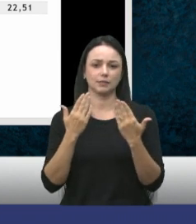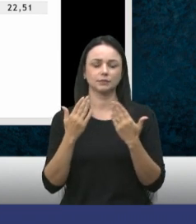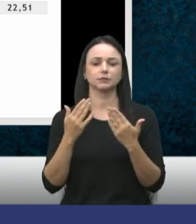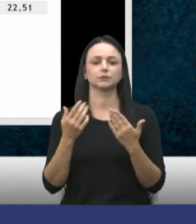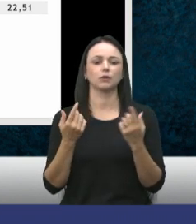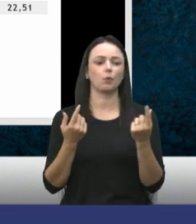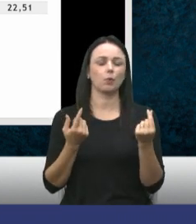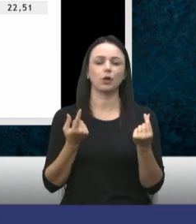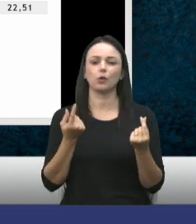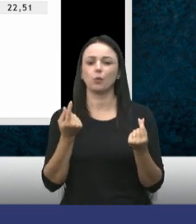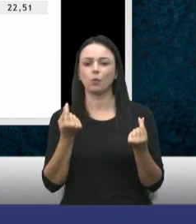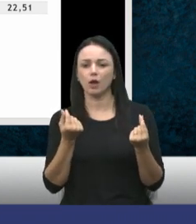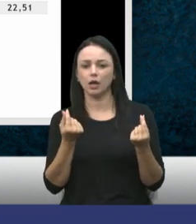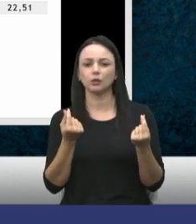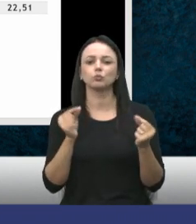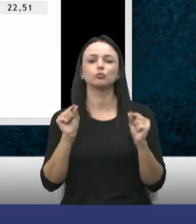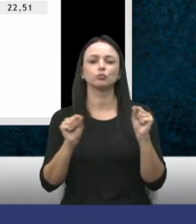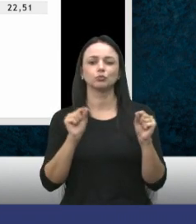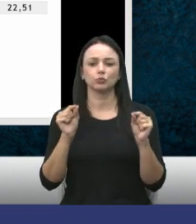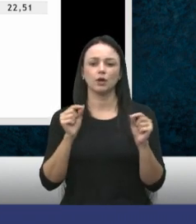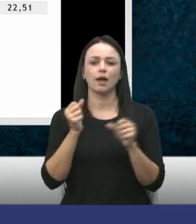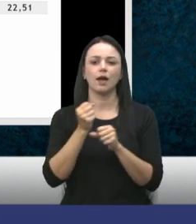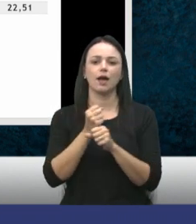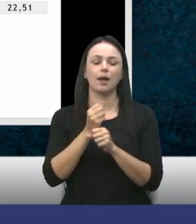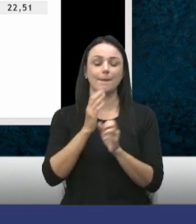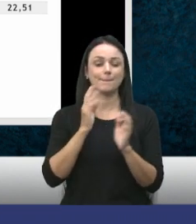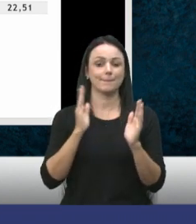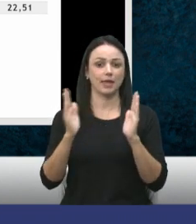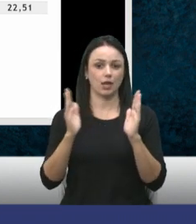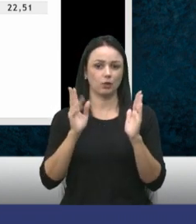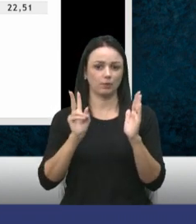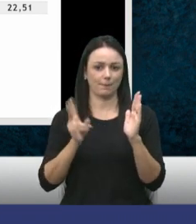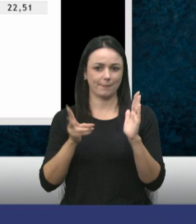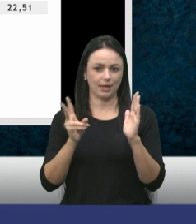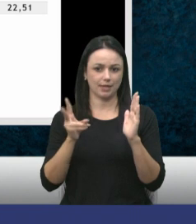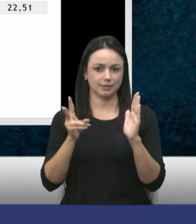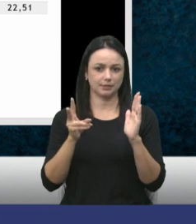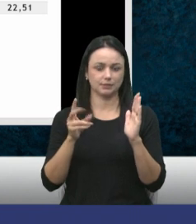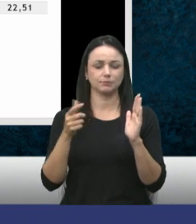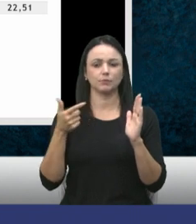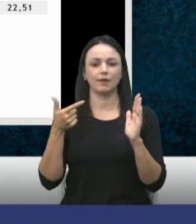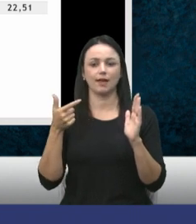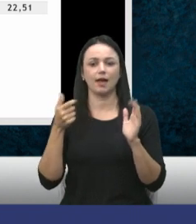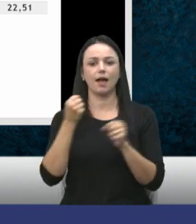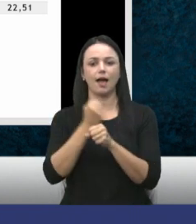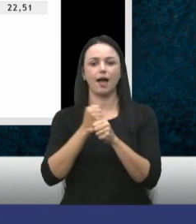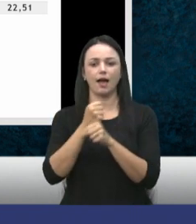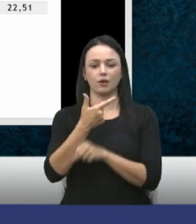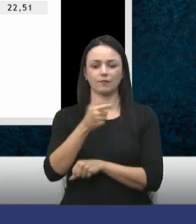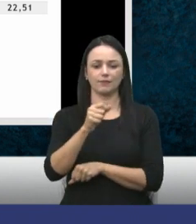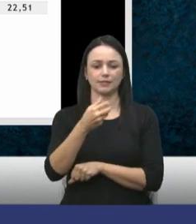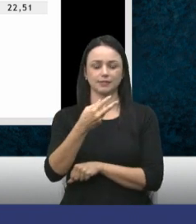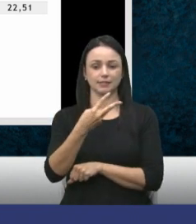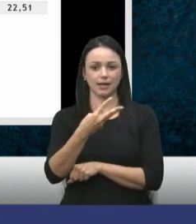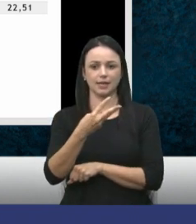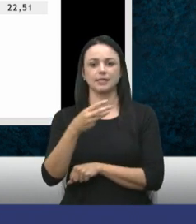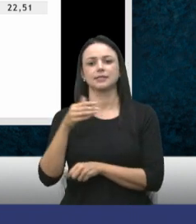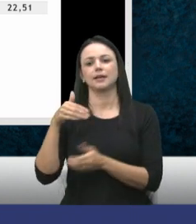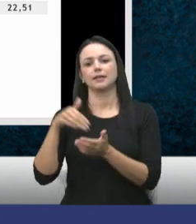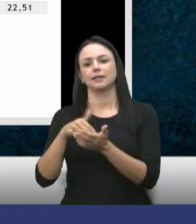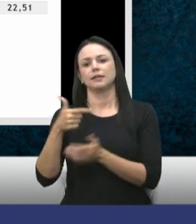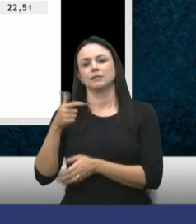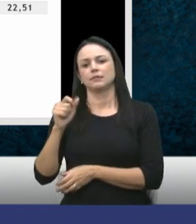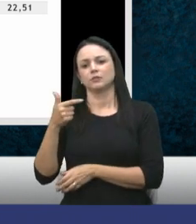destas receitas entre o mesmo período de 23 para esse primeiro quadrimestre de 24.